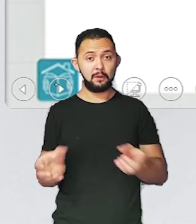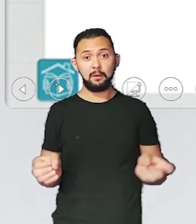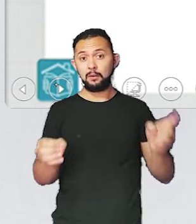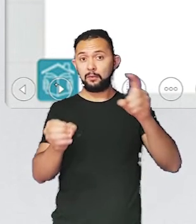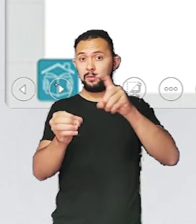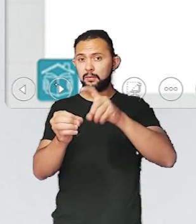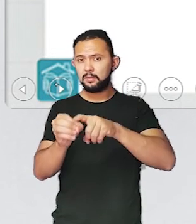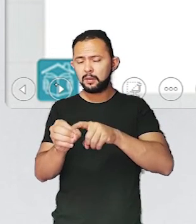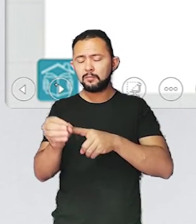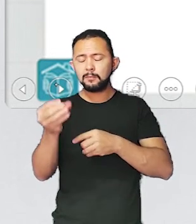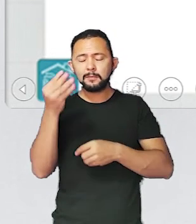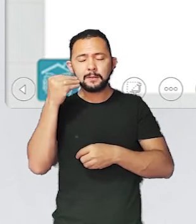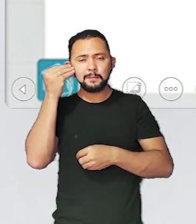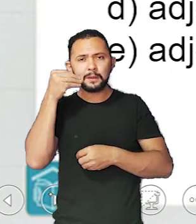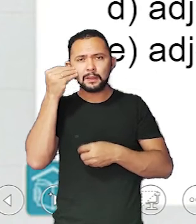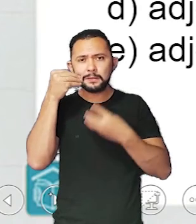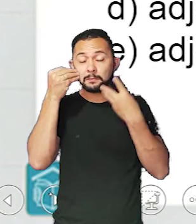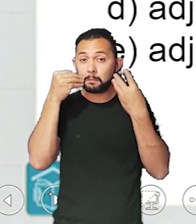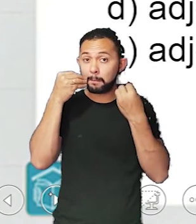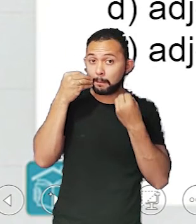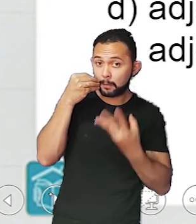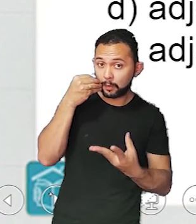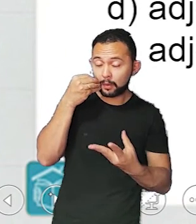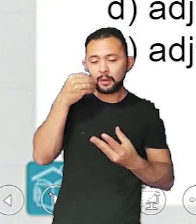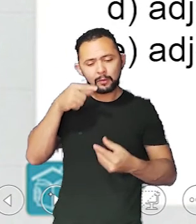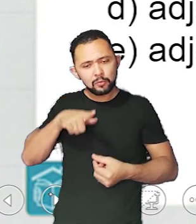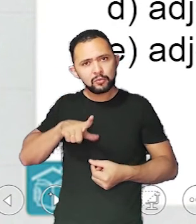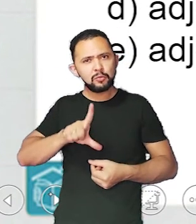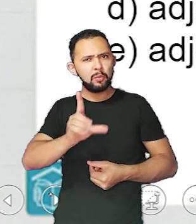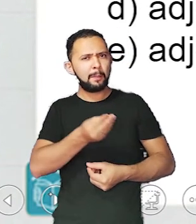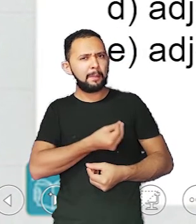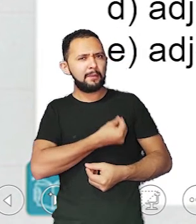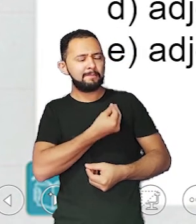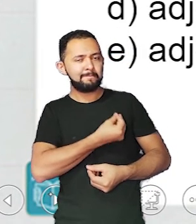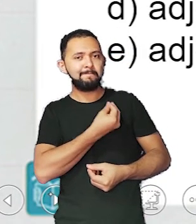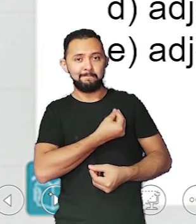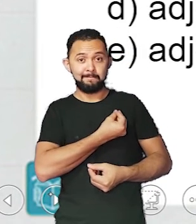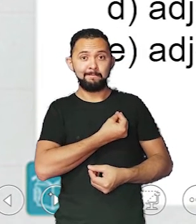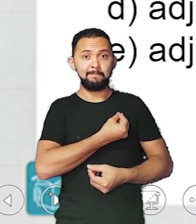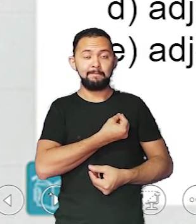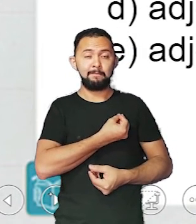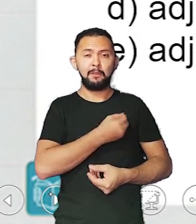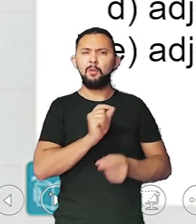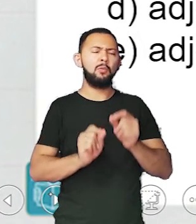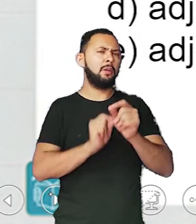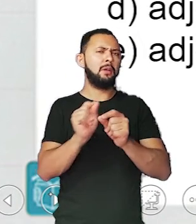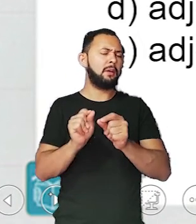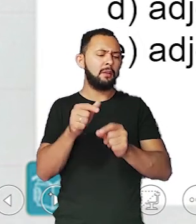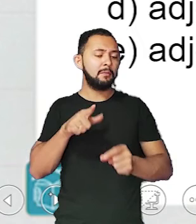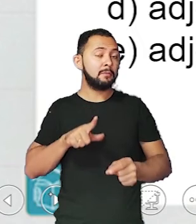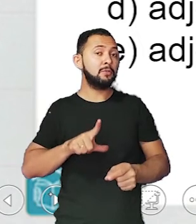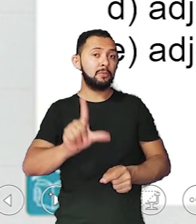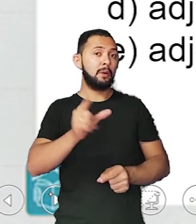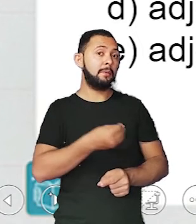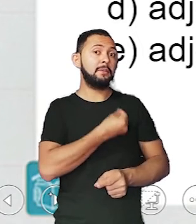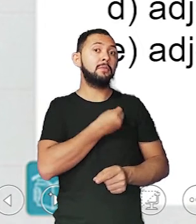muitas experiências boas que vou levar para o resto da vida, certo? O que ele vai levar para o resto da vida? As